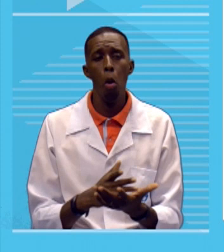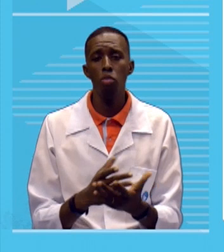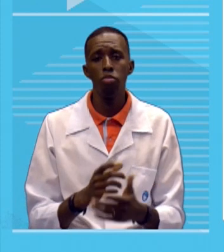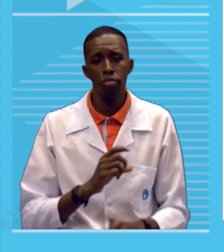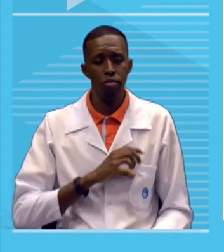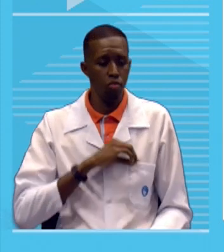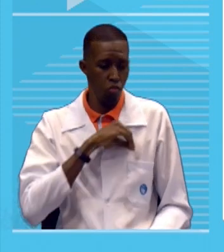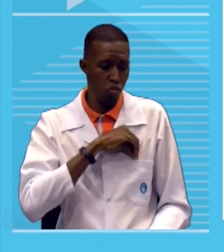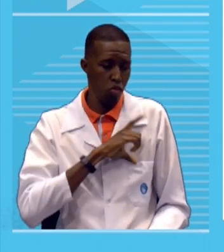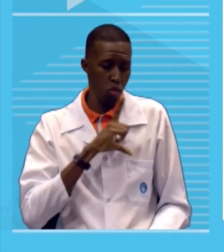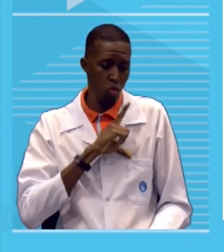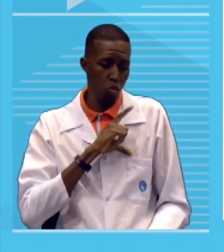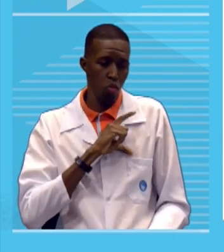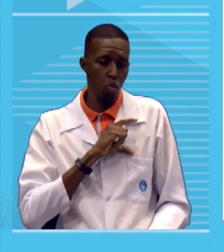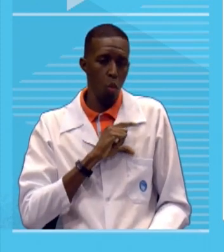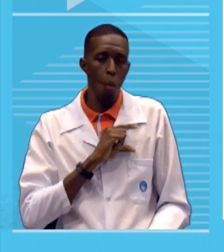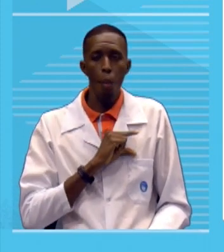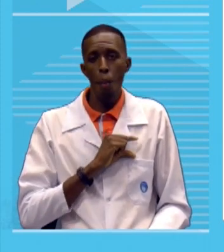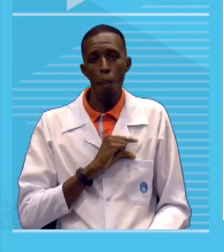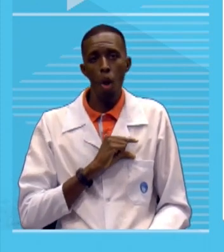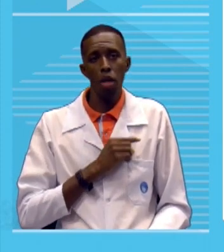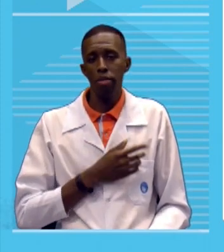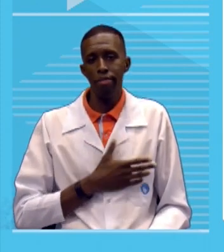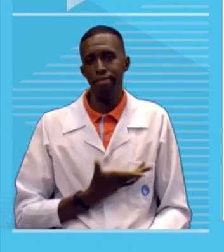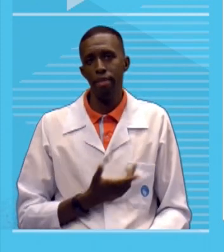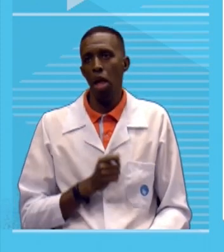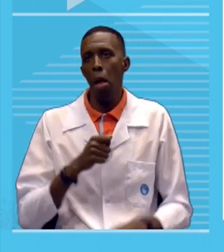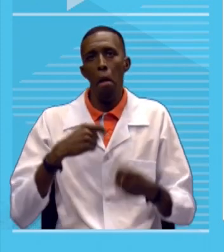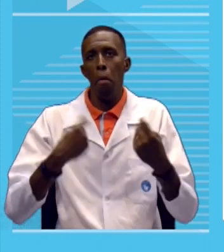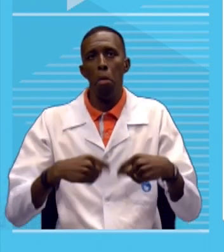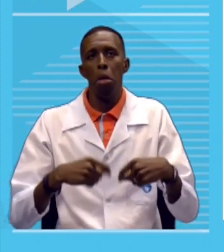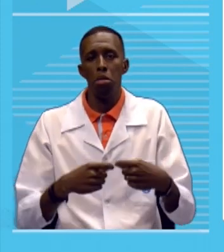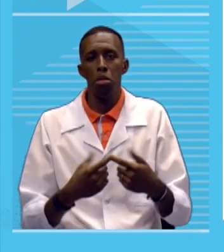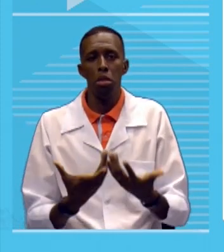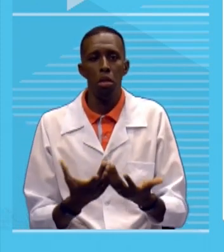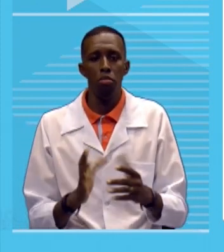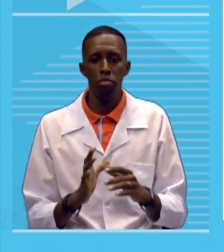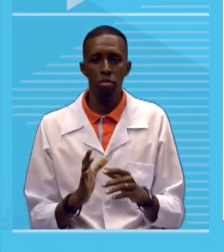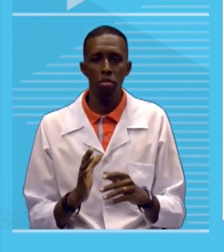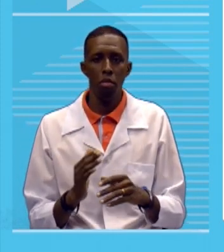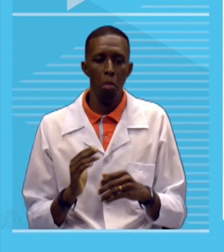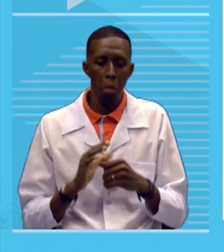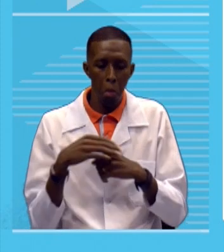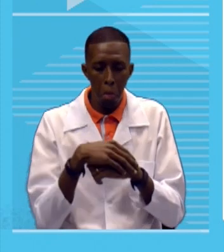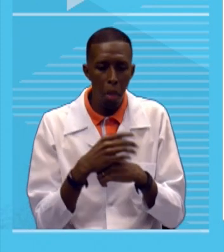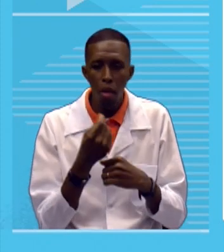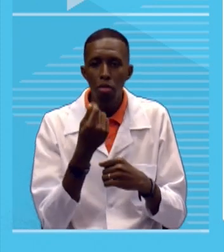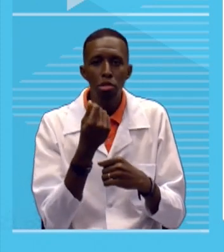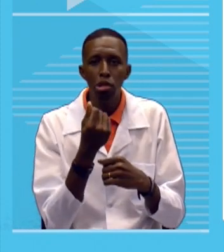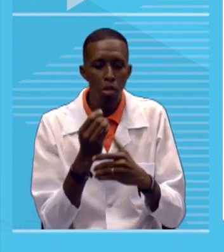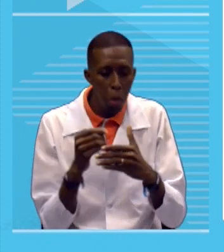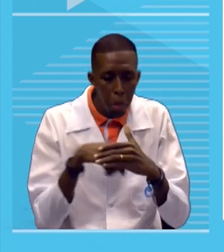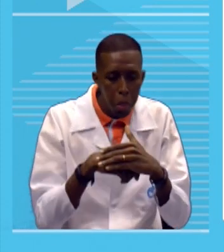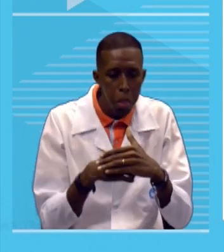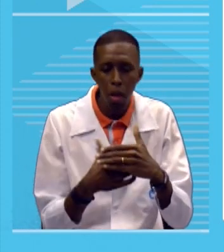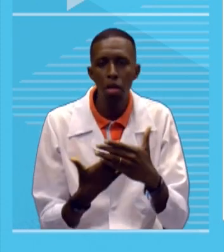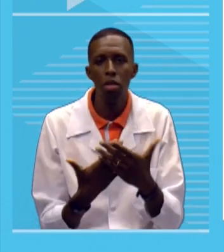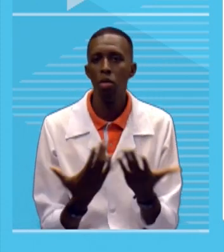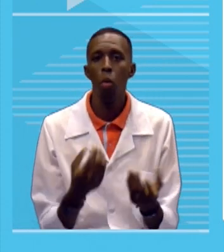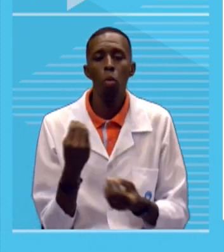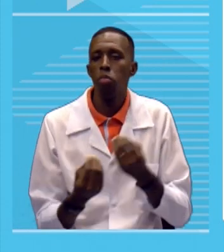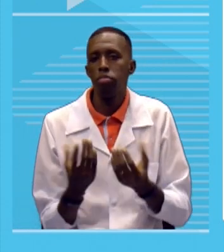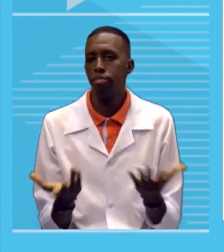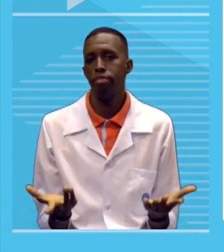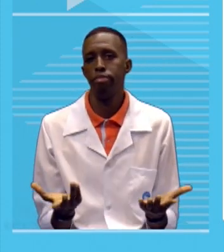0,001% de um bilionário no Brasil, gente. Então é um número que a gente nem consegue imaginar, né? Tu passar 19 anos